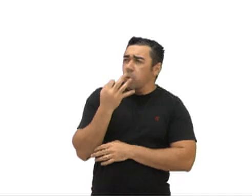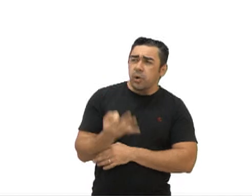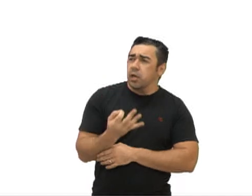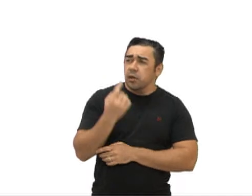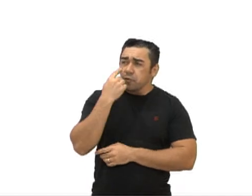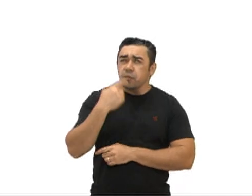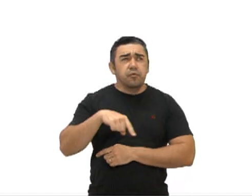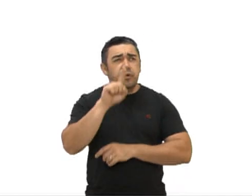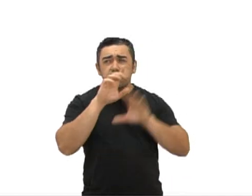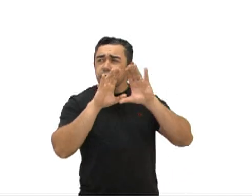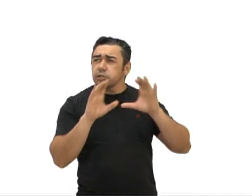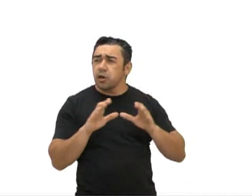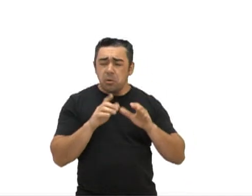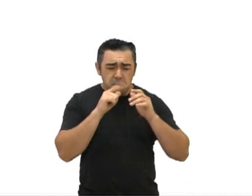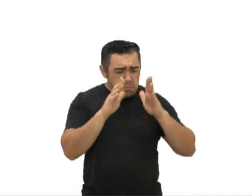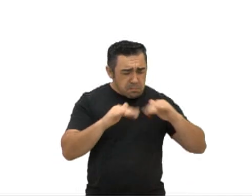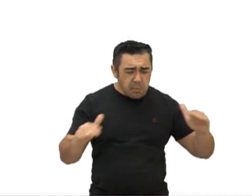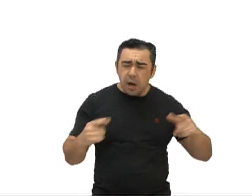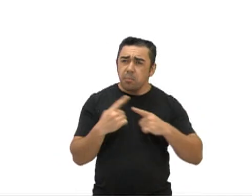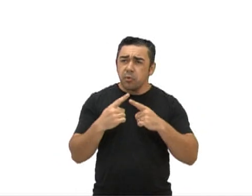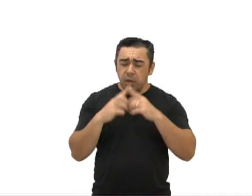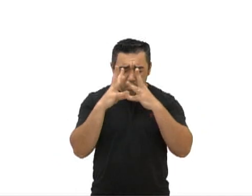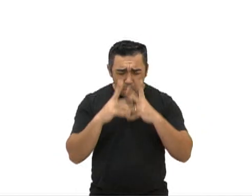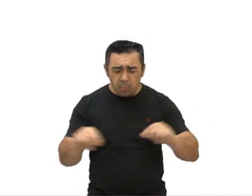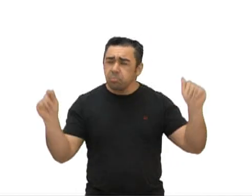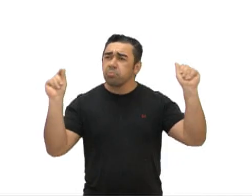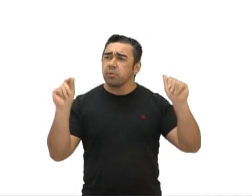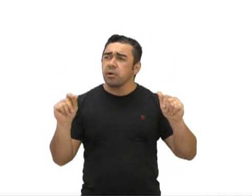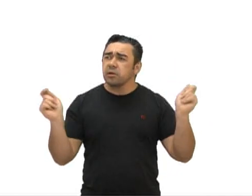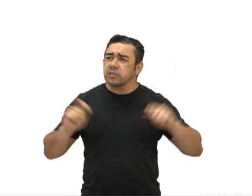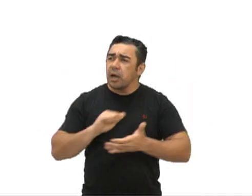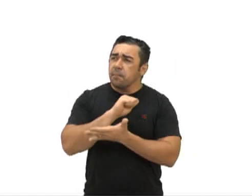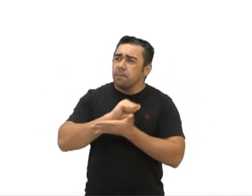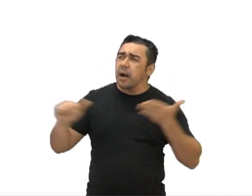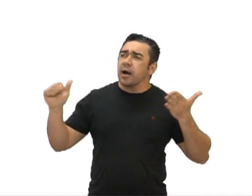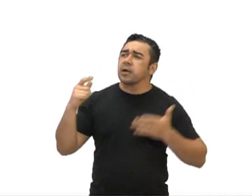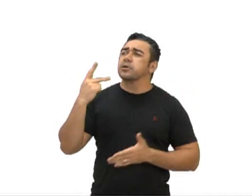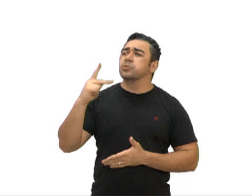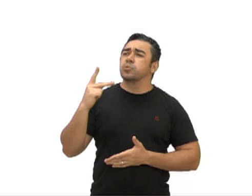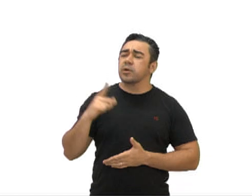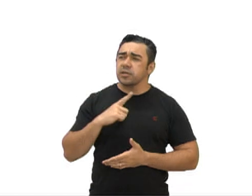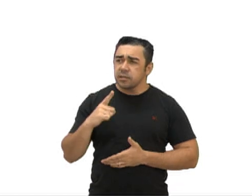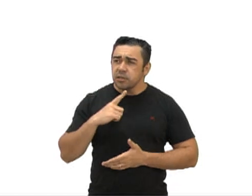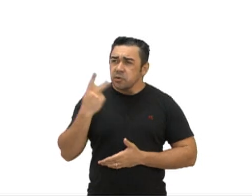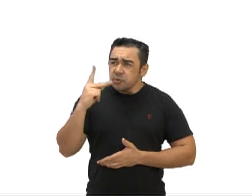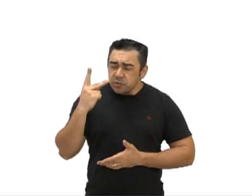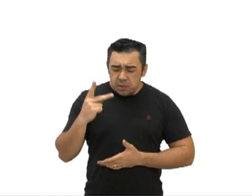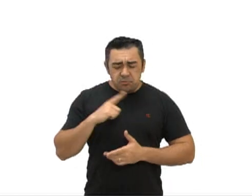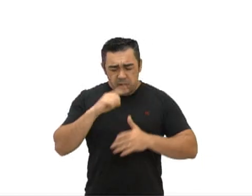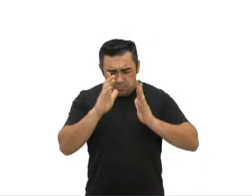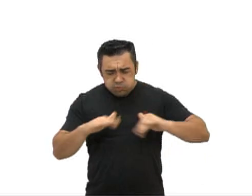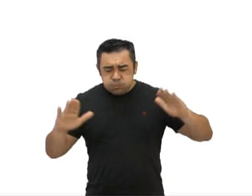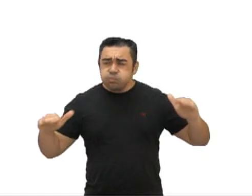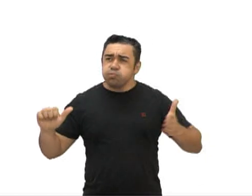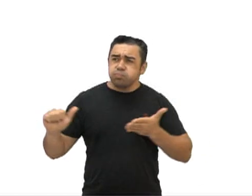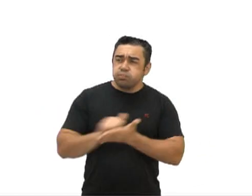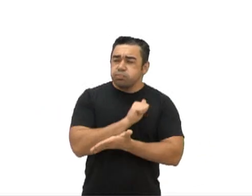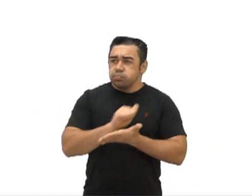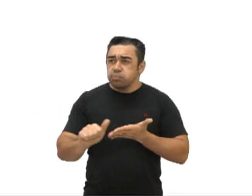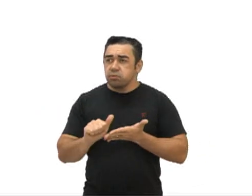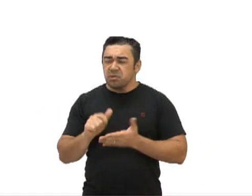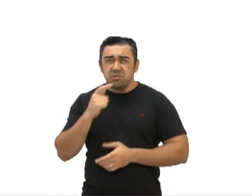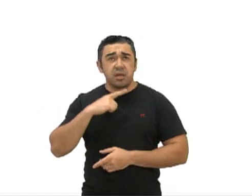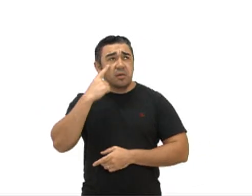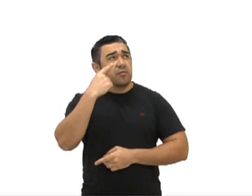os céus. Ó mar, por que não apagas com a esponja de tuas vagas, de teu manto este borrão?